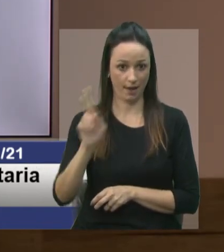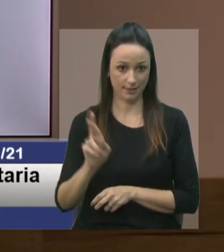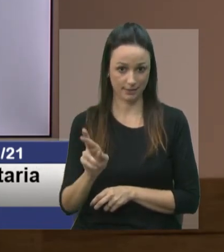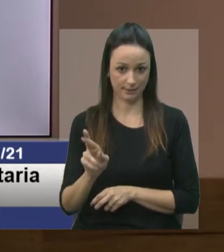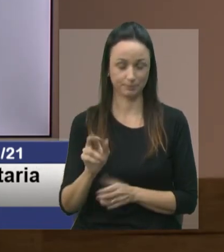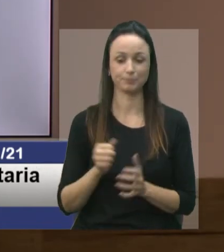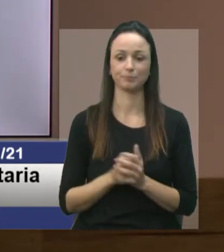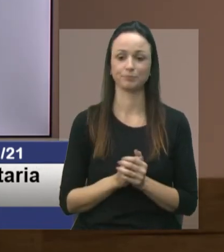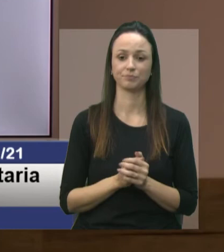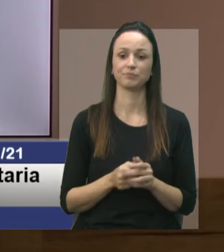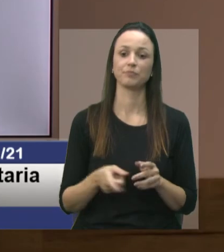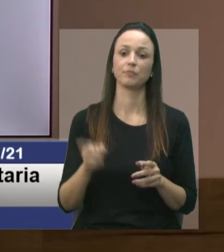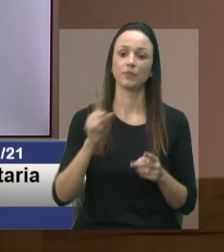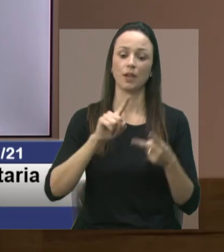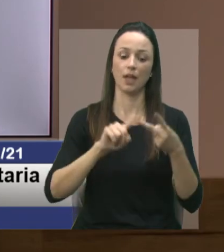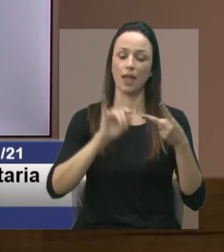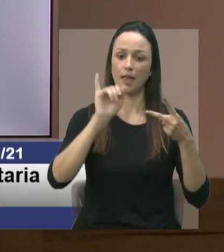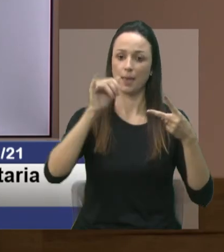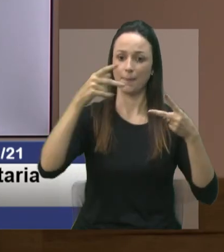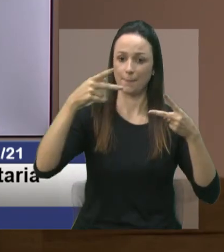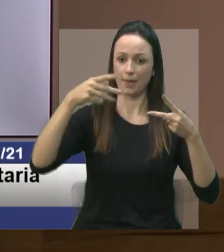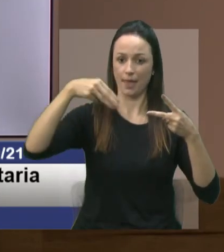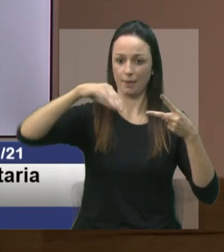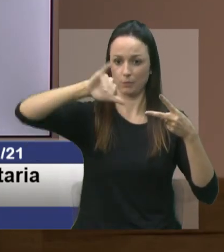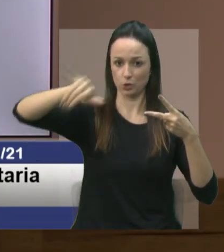R$ 470.624.000 e PMJ